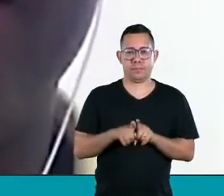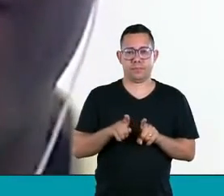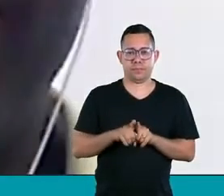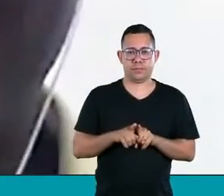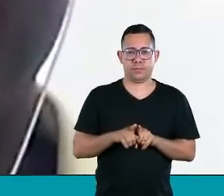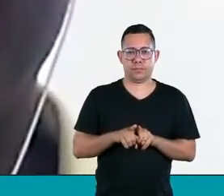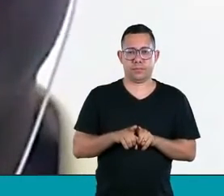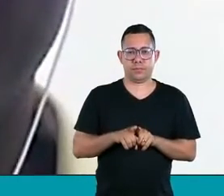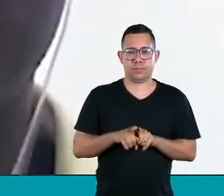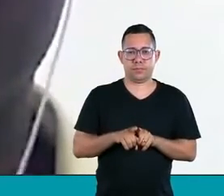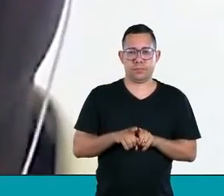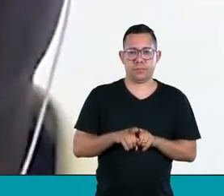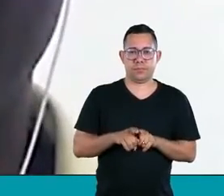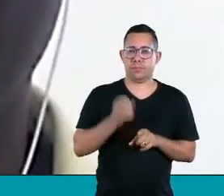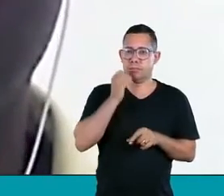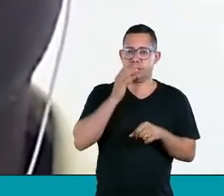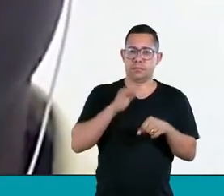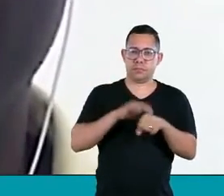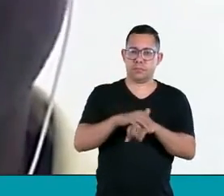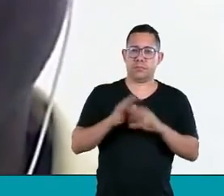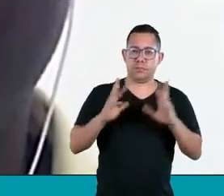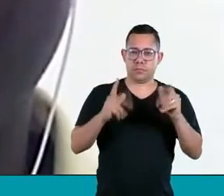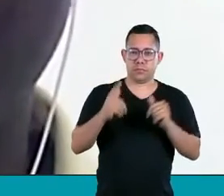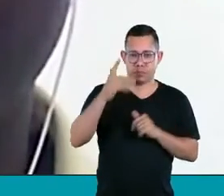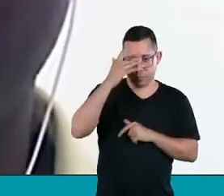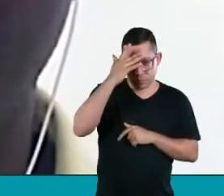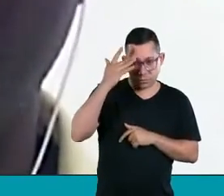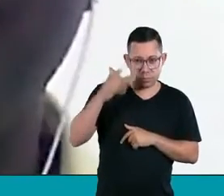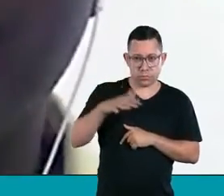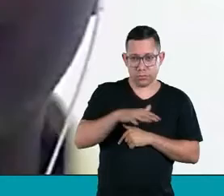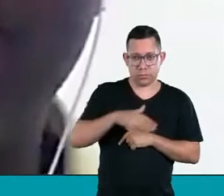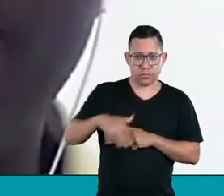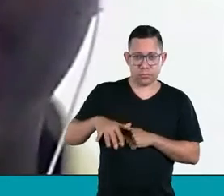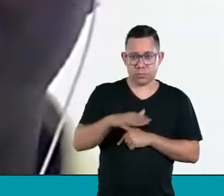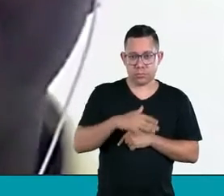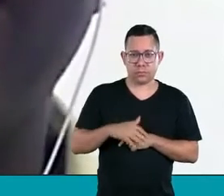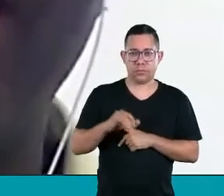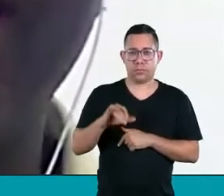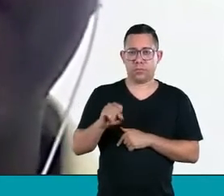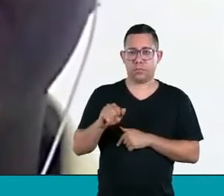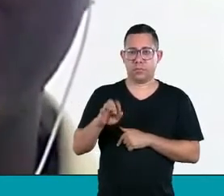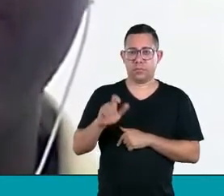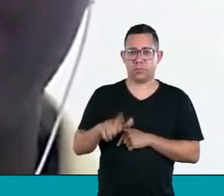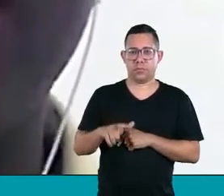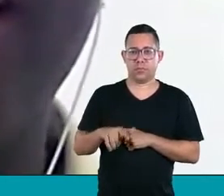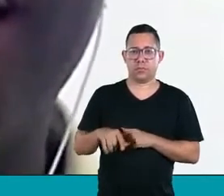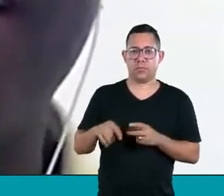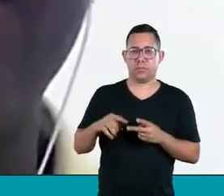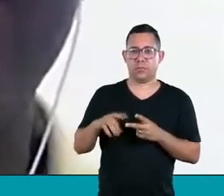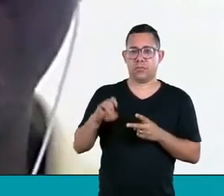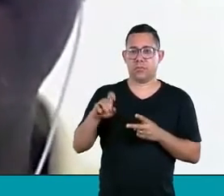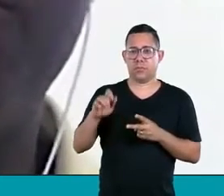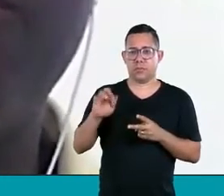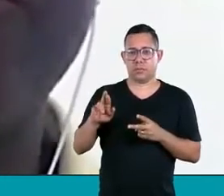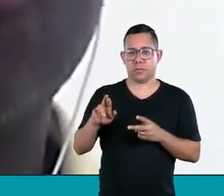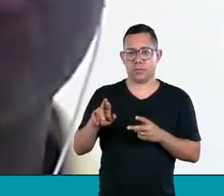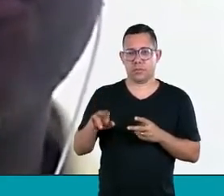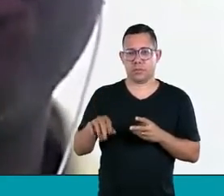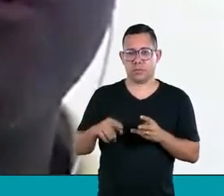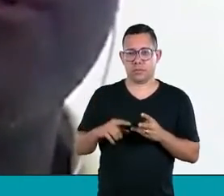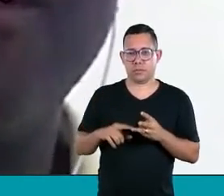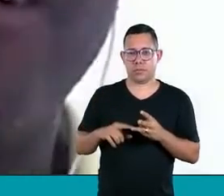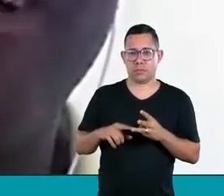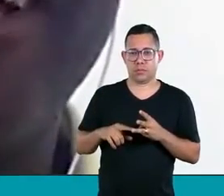também aqui dar boa noite aos colegas que compõem essa nossa DA, a professora Isabel Petaglia, o professor Edgar, né,